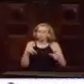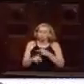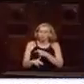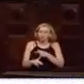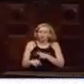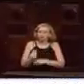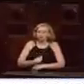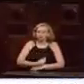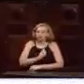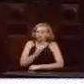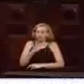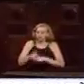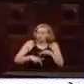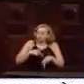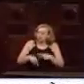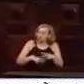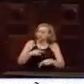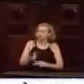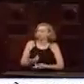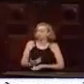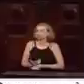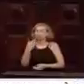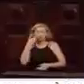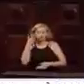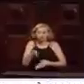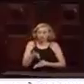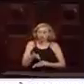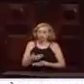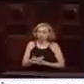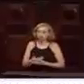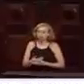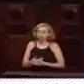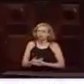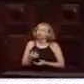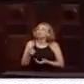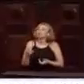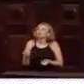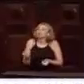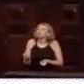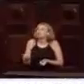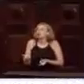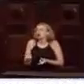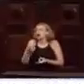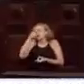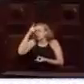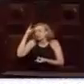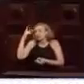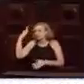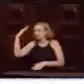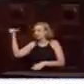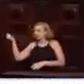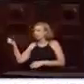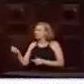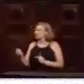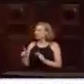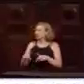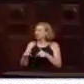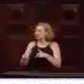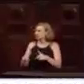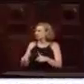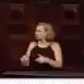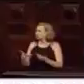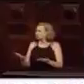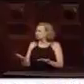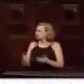a vida do cidadão diretamente. De que adianta uma pessoa super competente se ela está no bolso de alguém? Eu costumo dar o